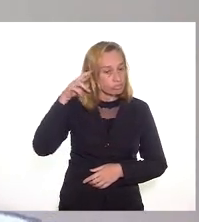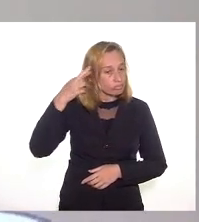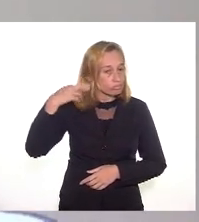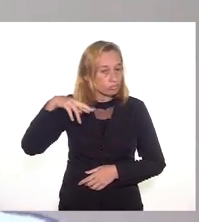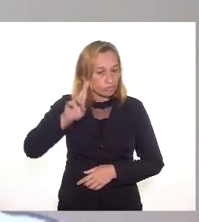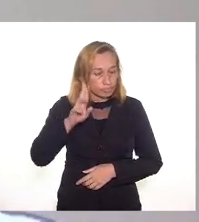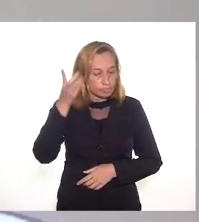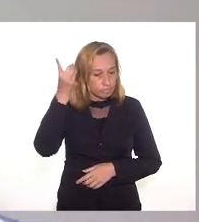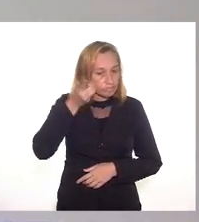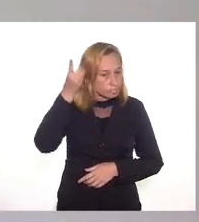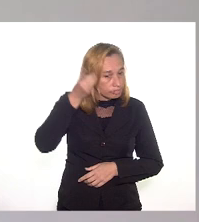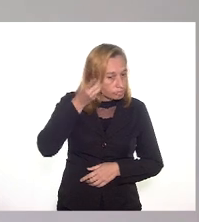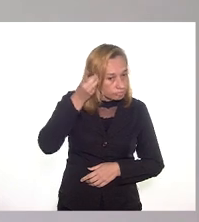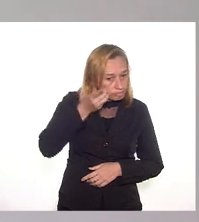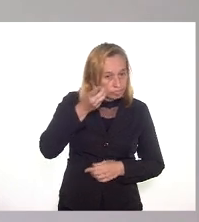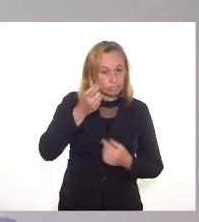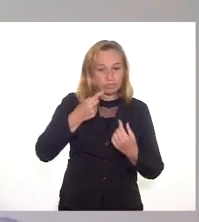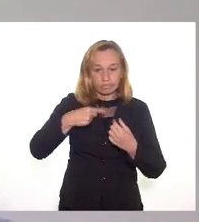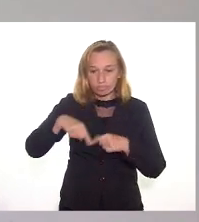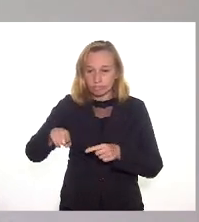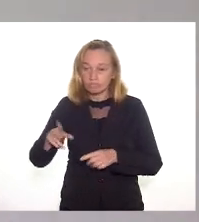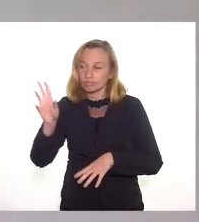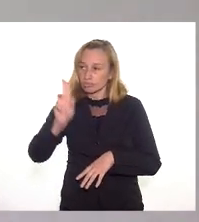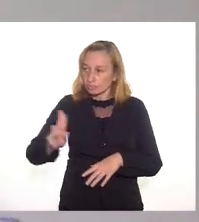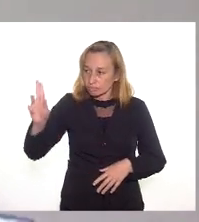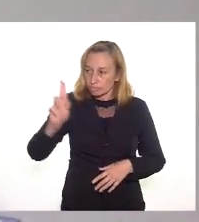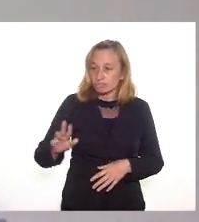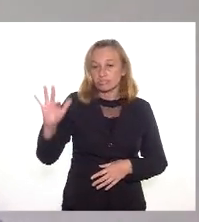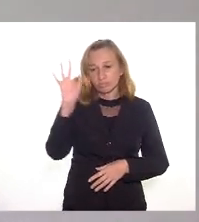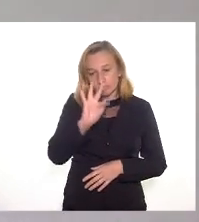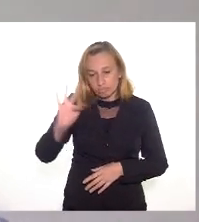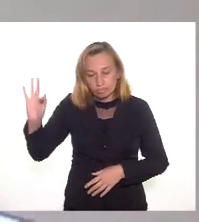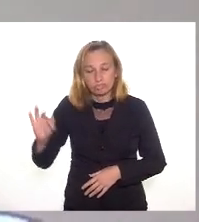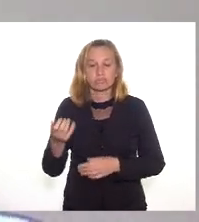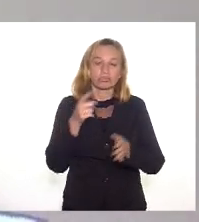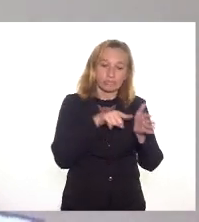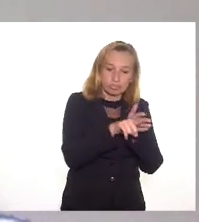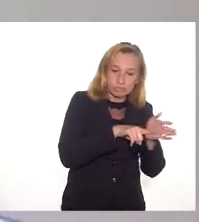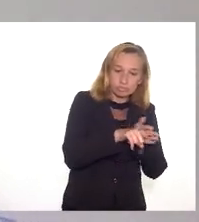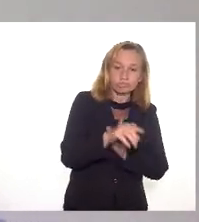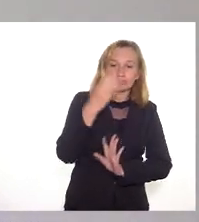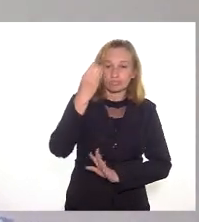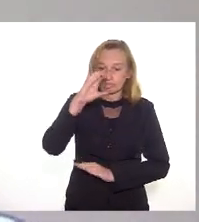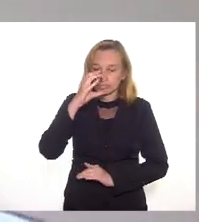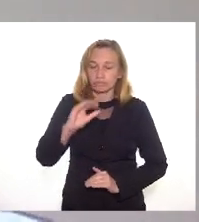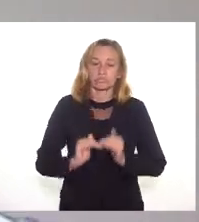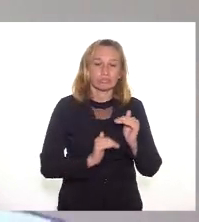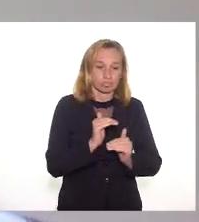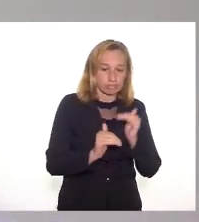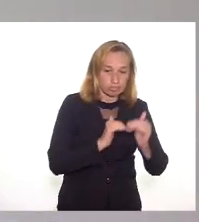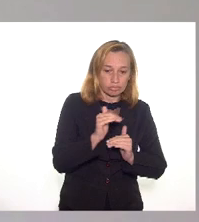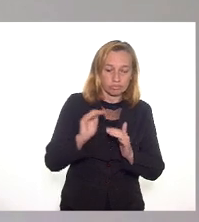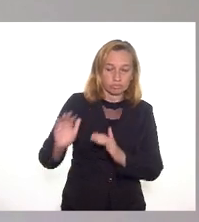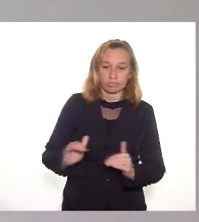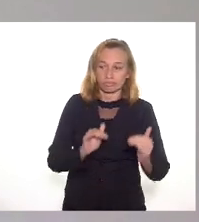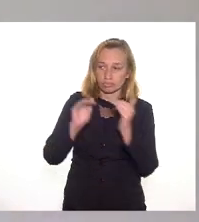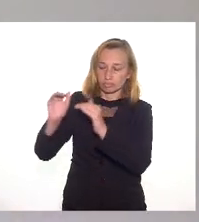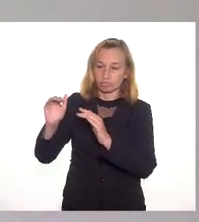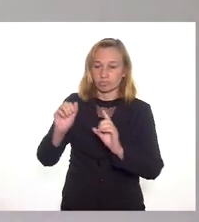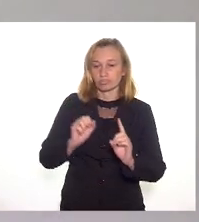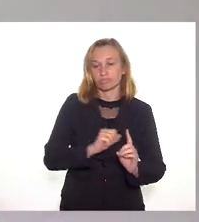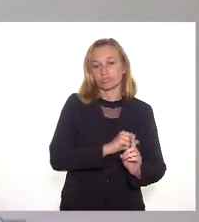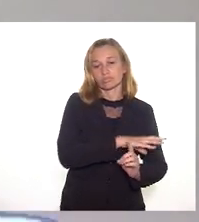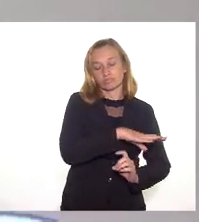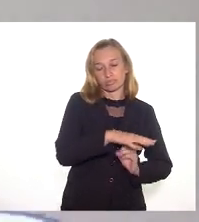universidades federais a pesquisa a ciência ao desenvolvimento e à soberania nacional eu quero